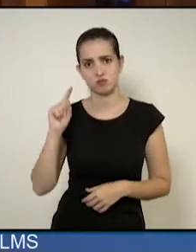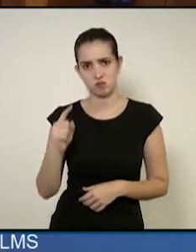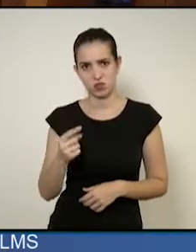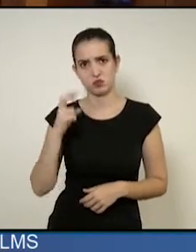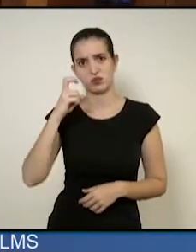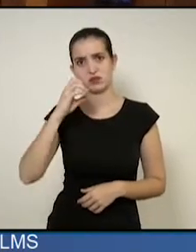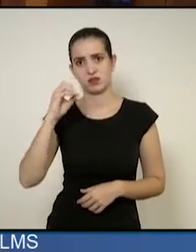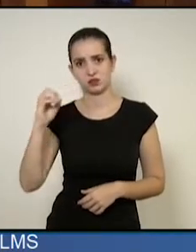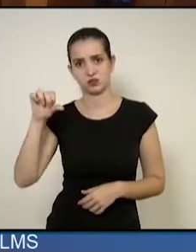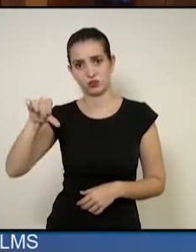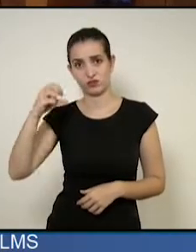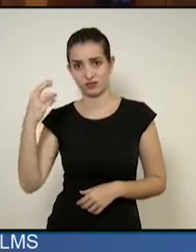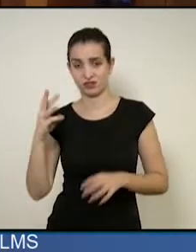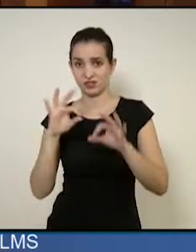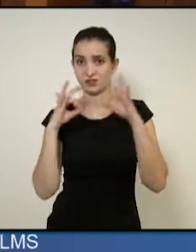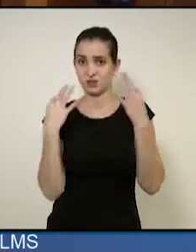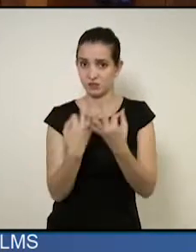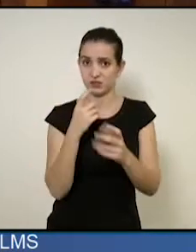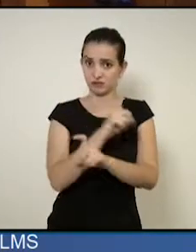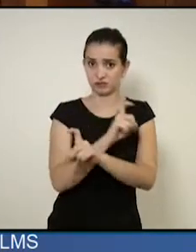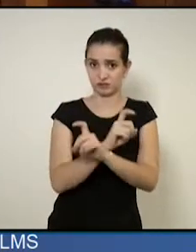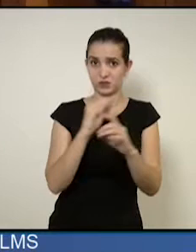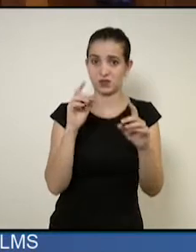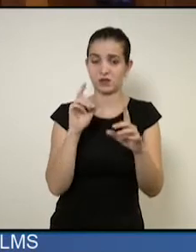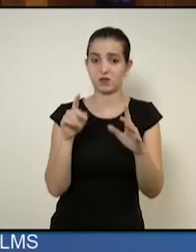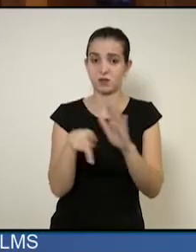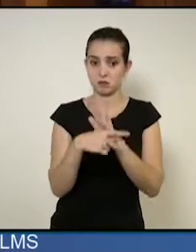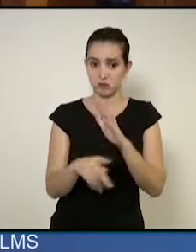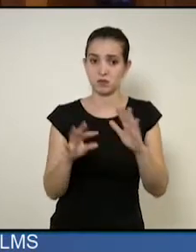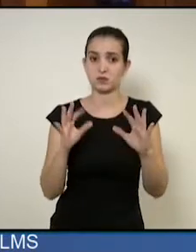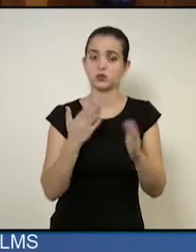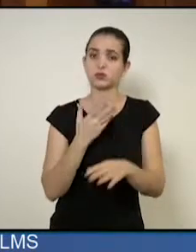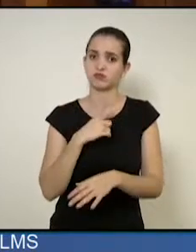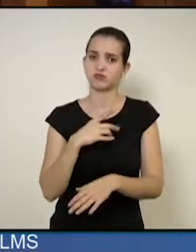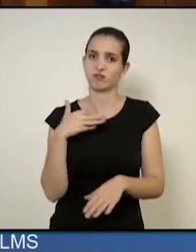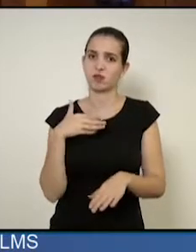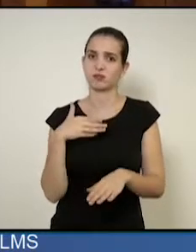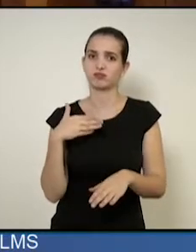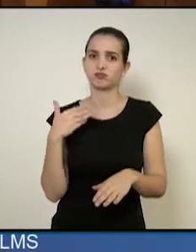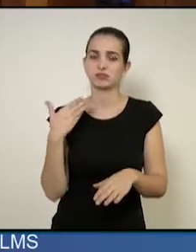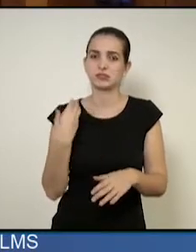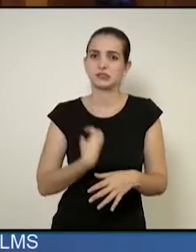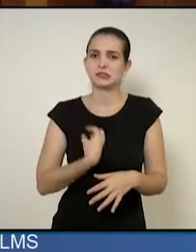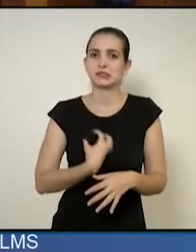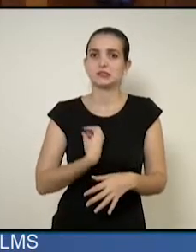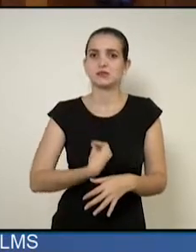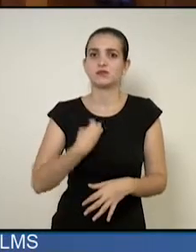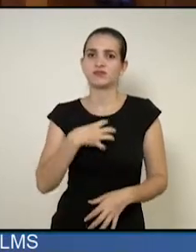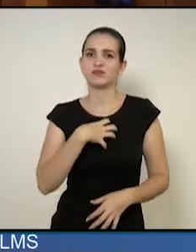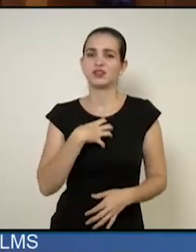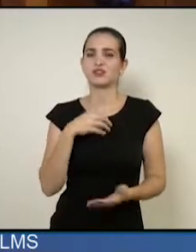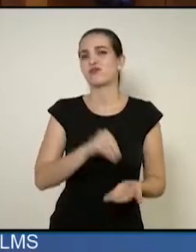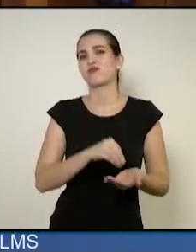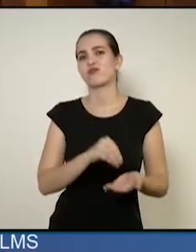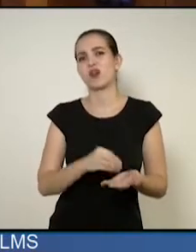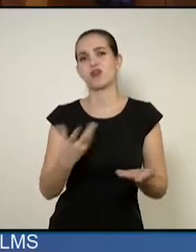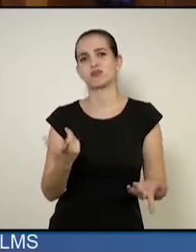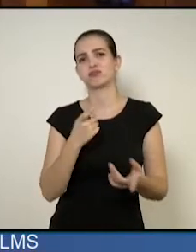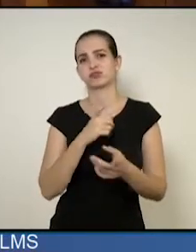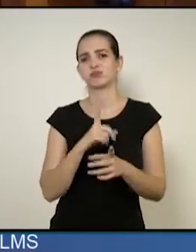35.593 famílias assentadas pela reforma agrária e que também convivem com as falhas da telefonia móvel. É um absurdo